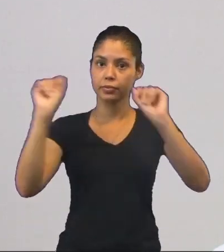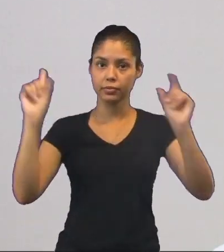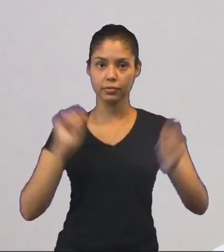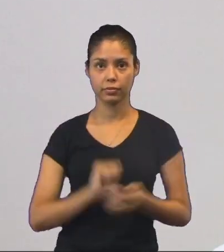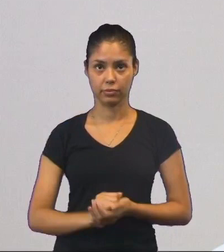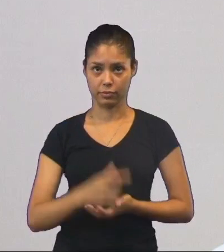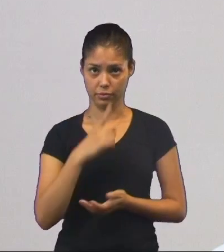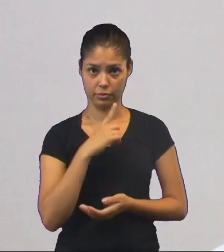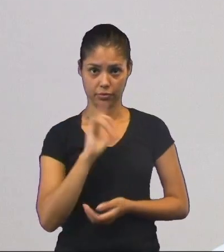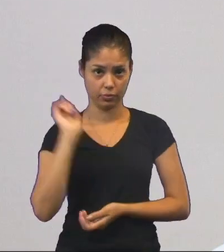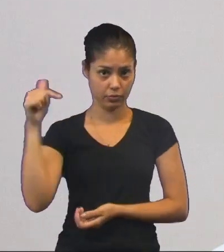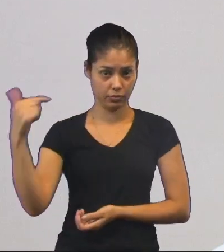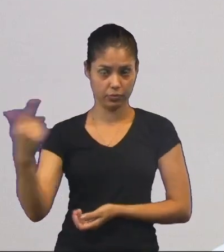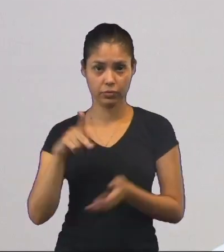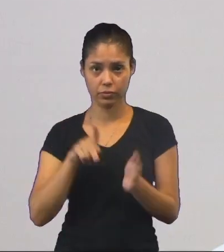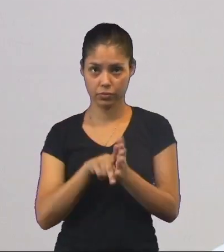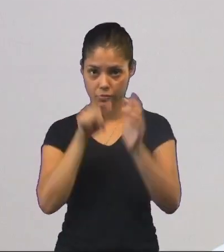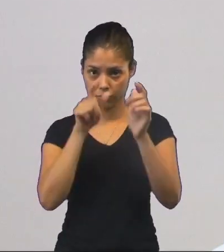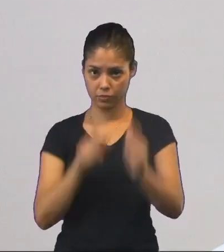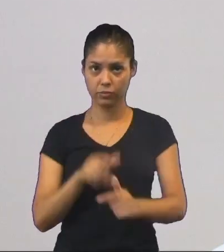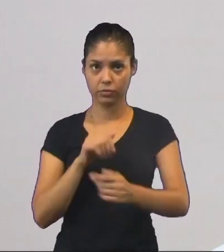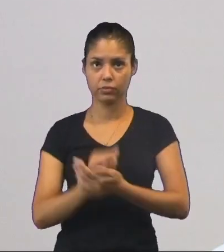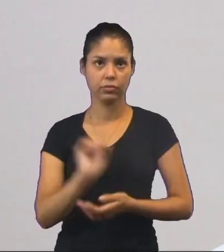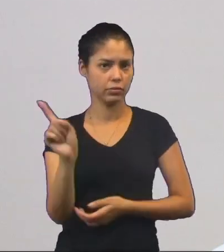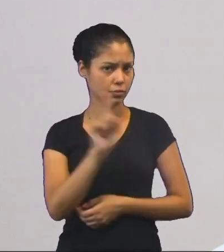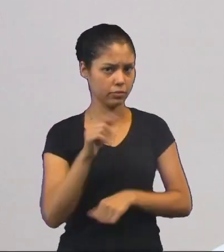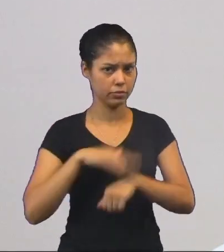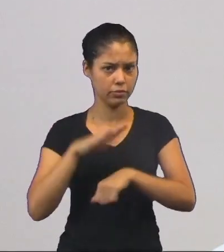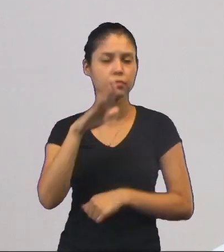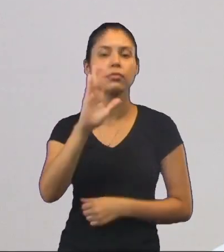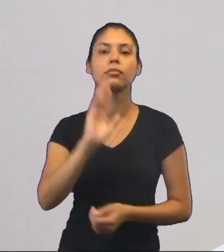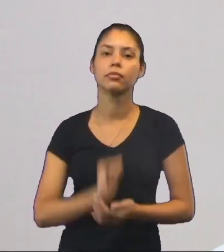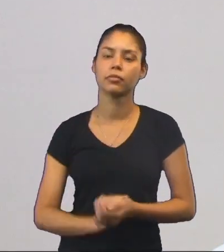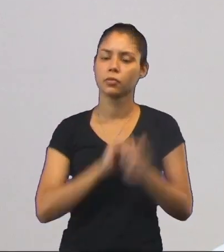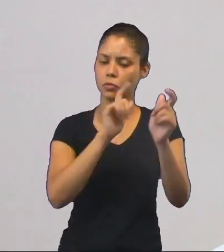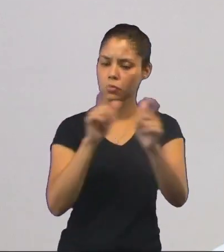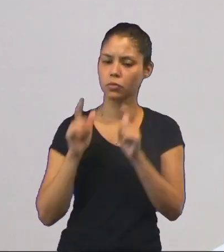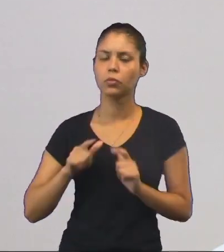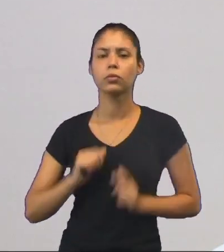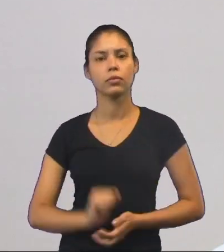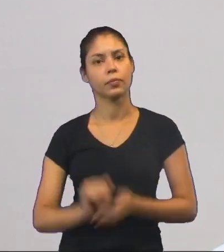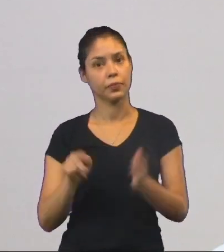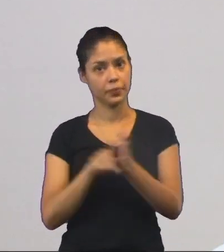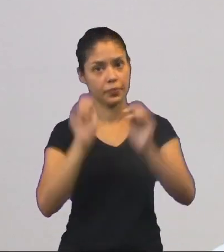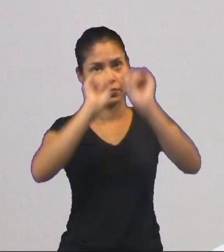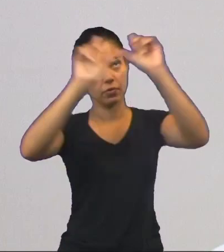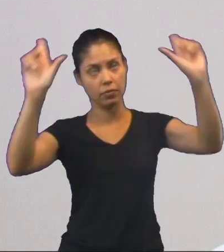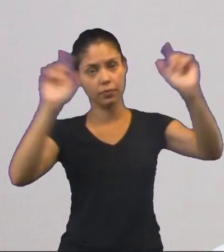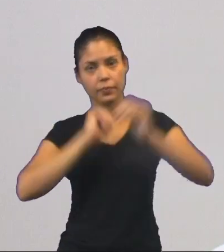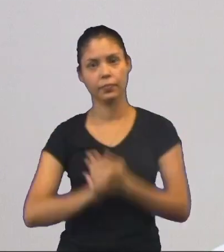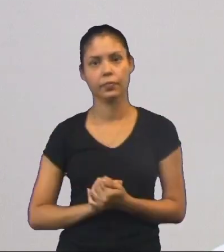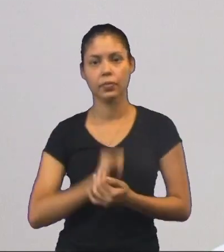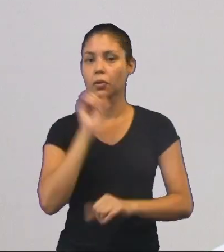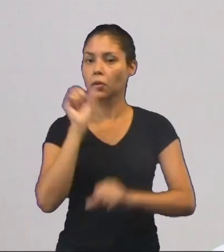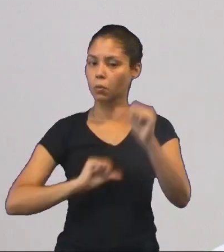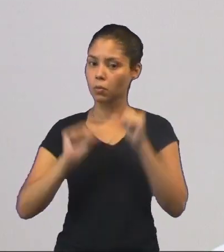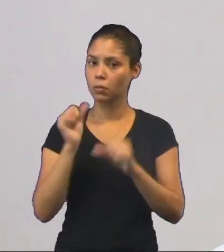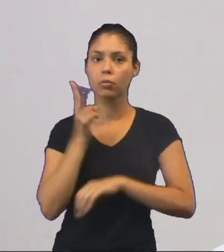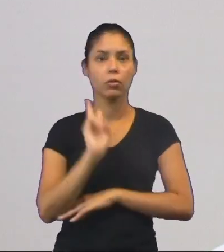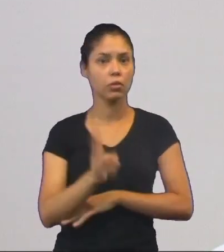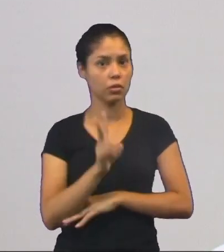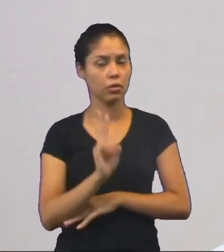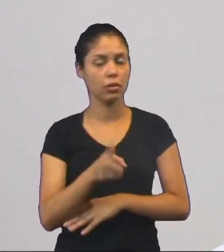em um outro posicionamento. Não era mais aquele mesmo lugar que elas estavam posicionadas no céu. Então, elas mudavam o